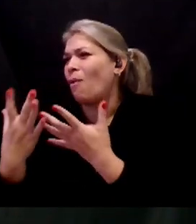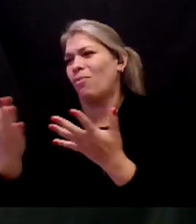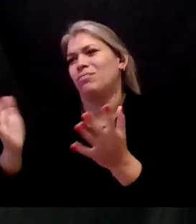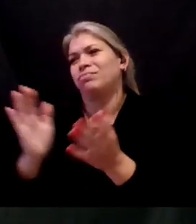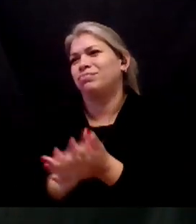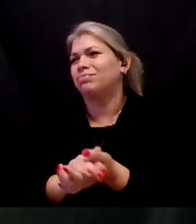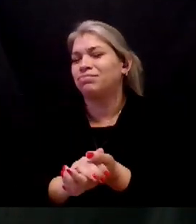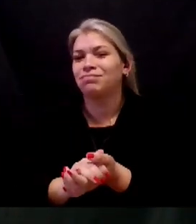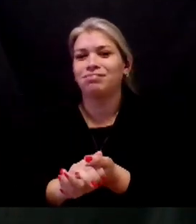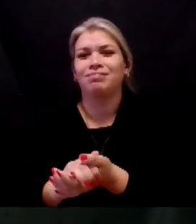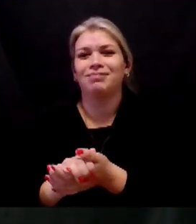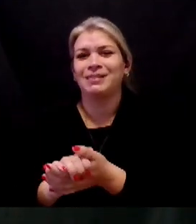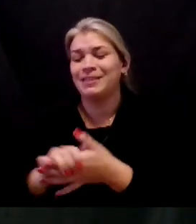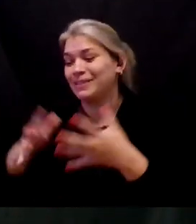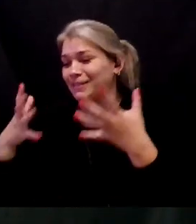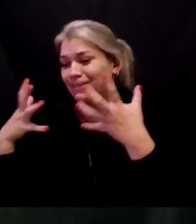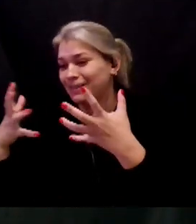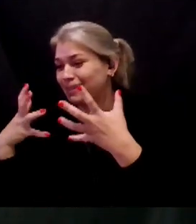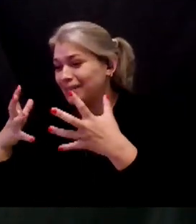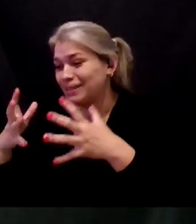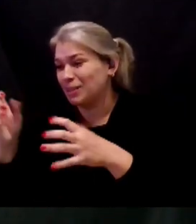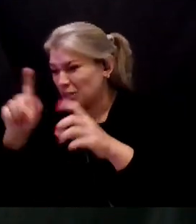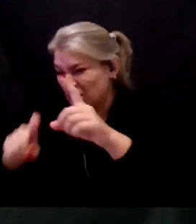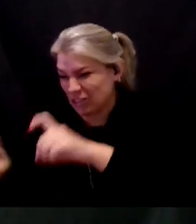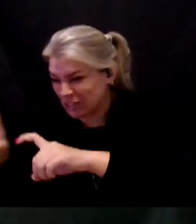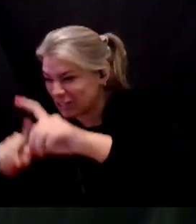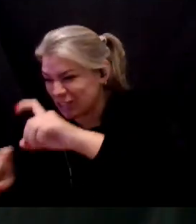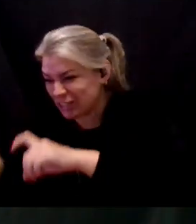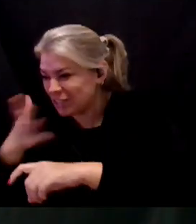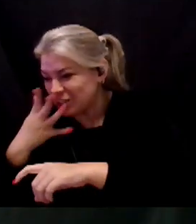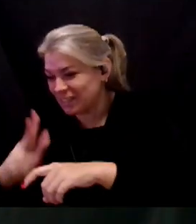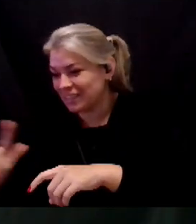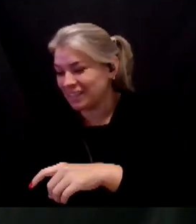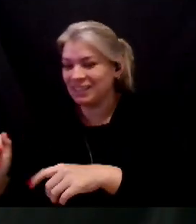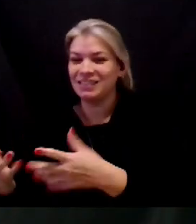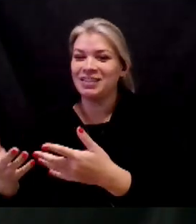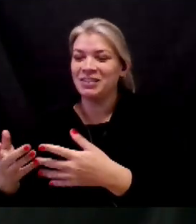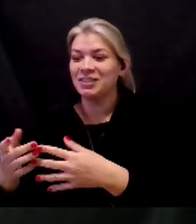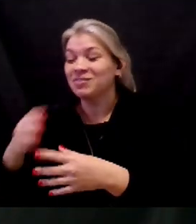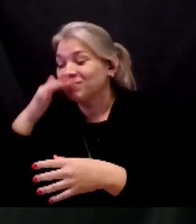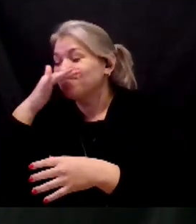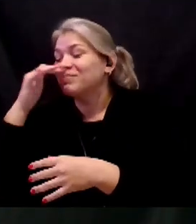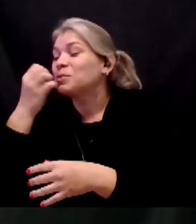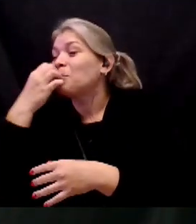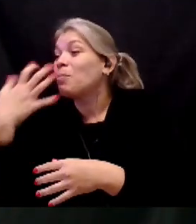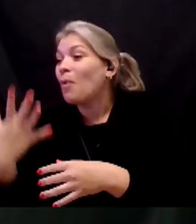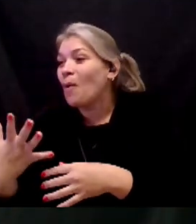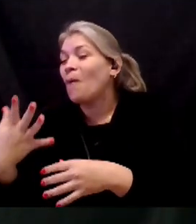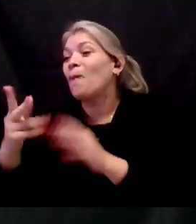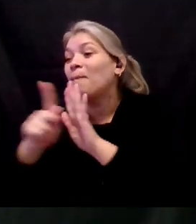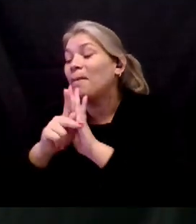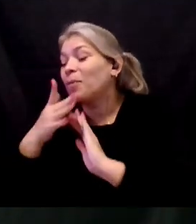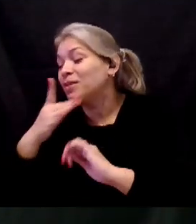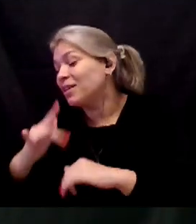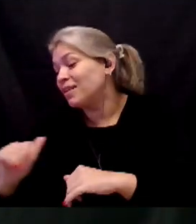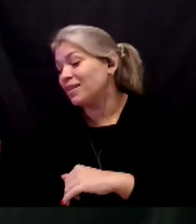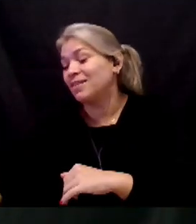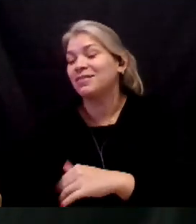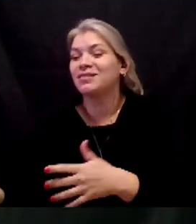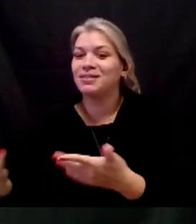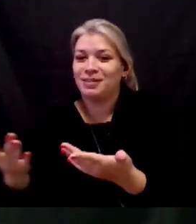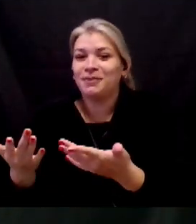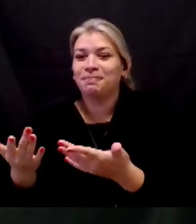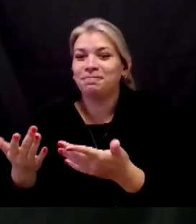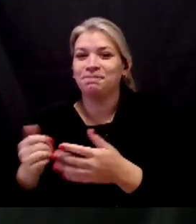pequenininho, enche de perfuminho de bebê, né? Cheirinho bom, cheirinho de criança, cheirinho de... Você vê, né? A gente tá falando de criança, mas tem